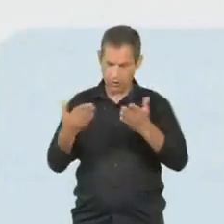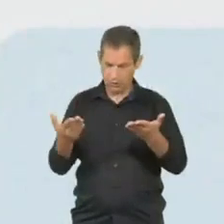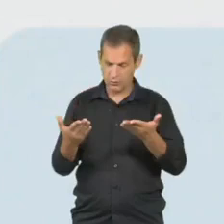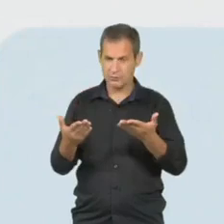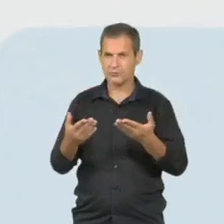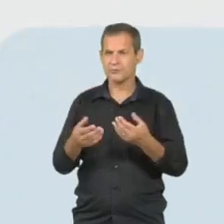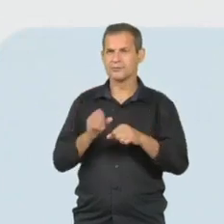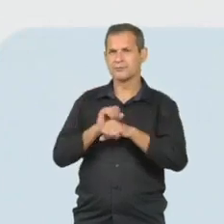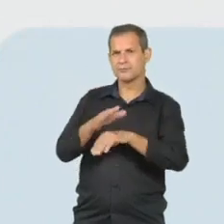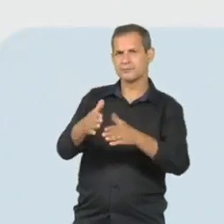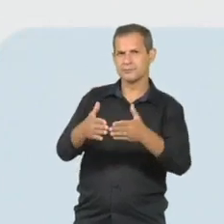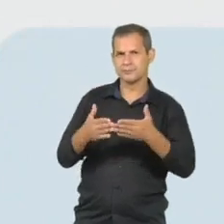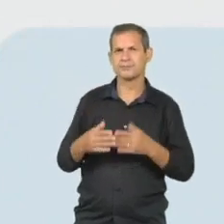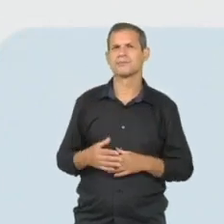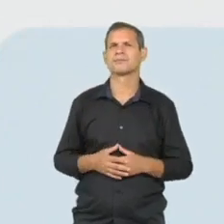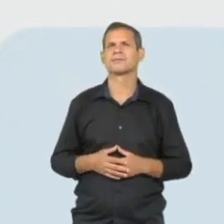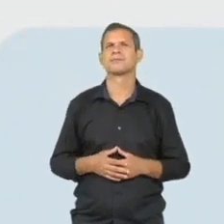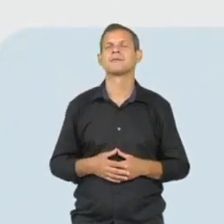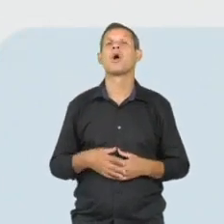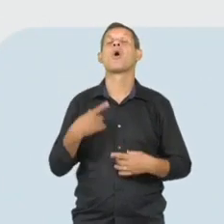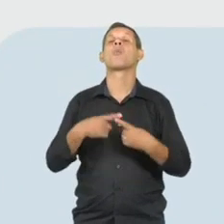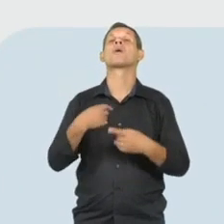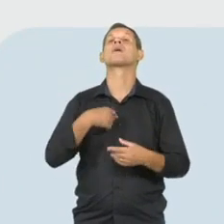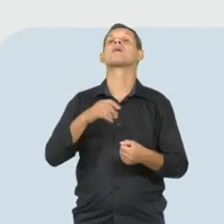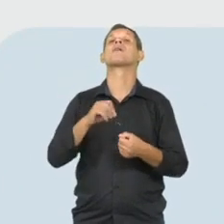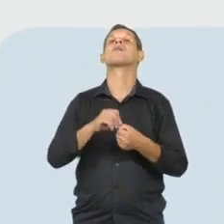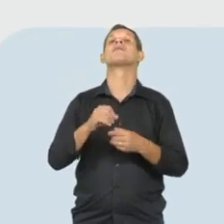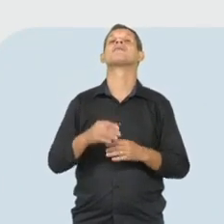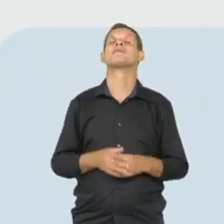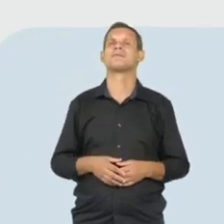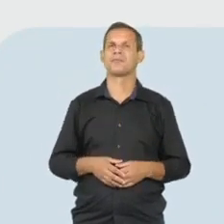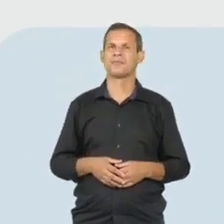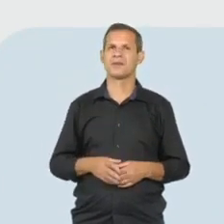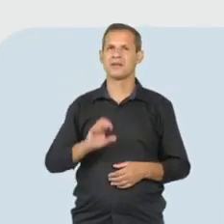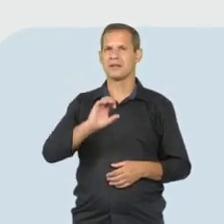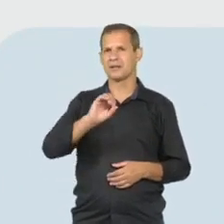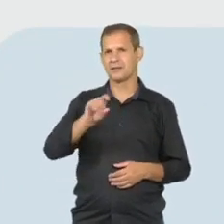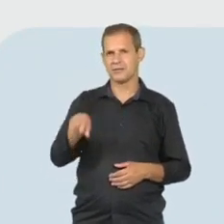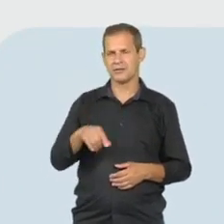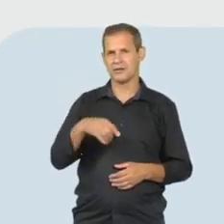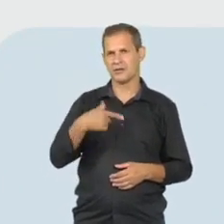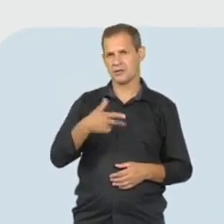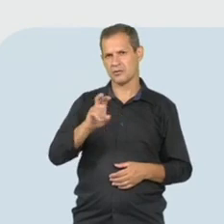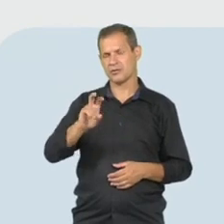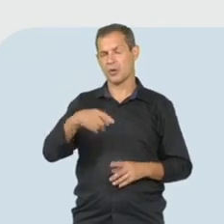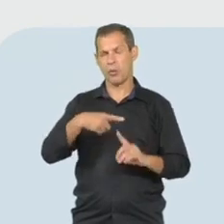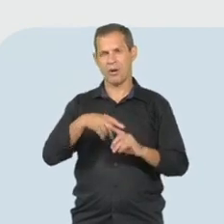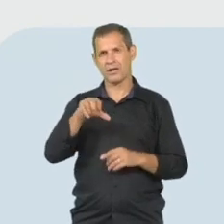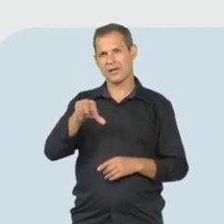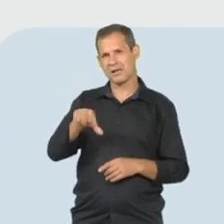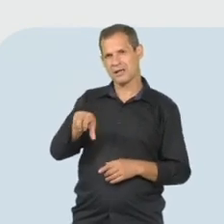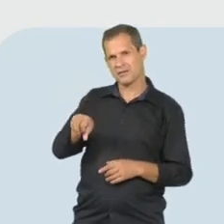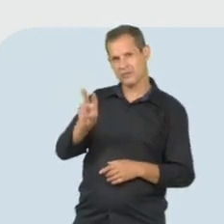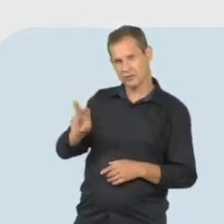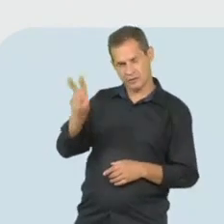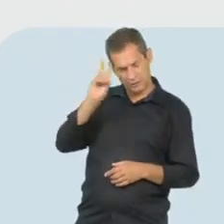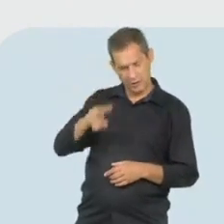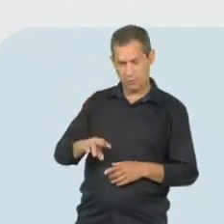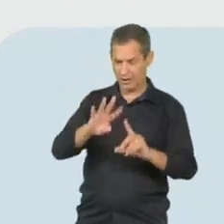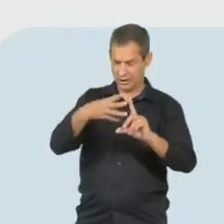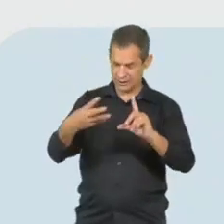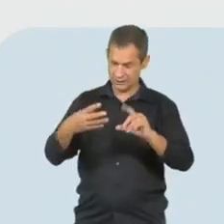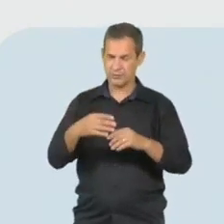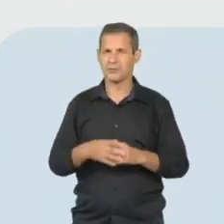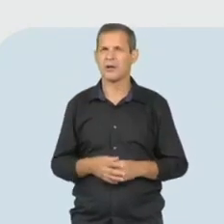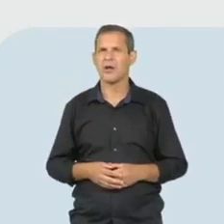continuação. Vamos lá. Por que eu estou fazendo aqui 0,025 mais 95? Lembra que a nossa tabela